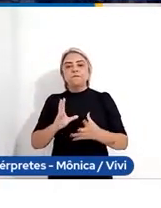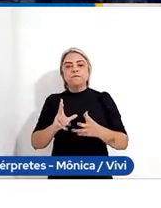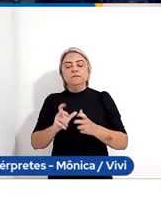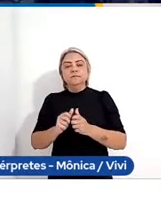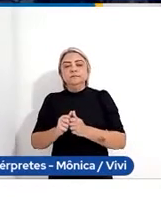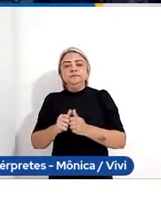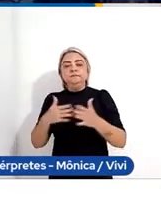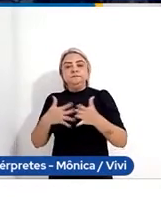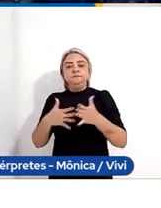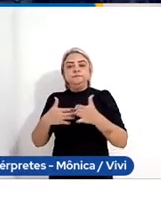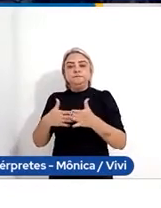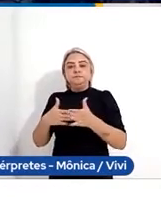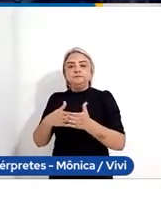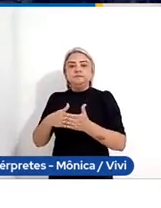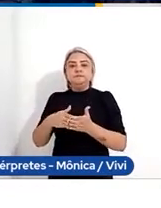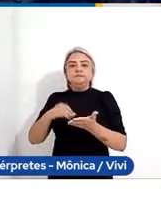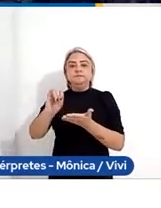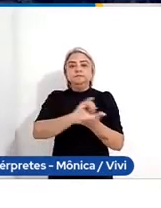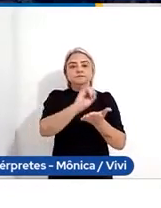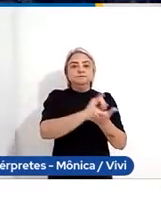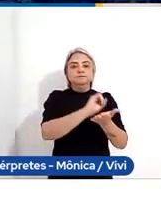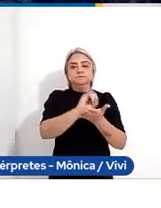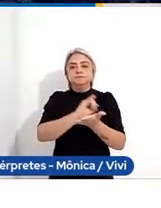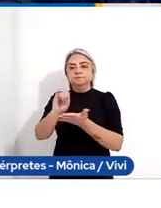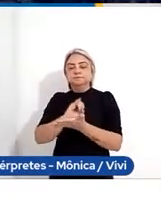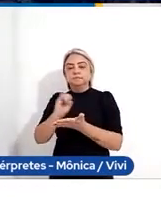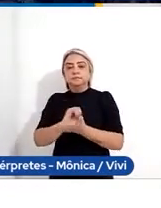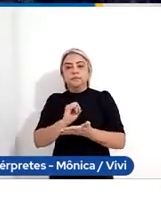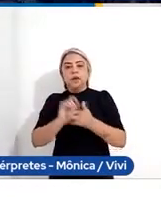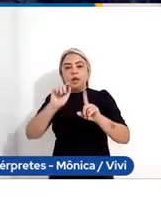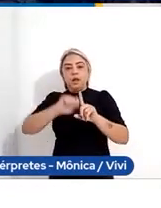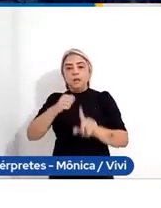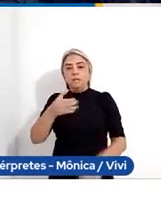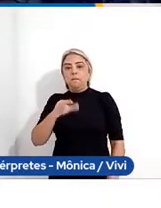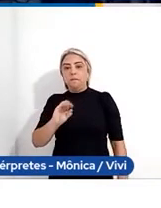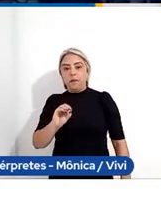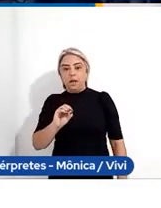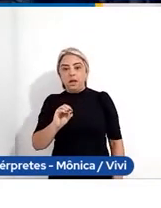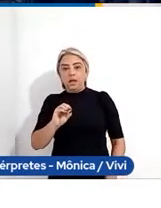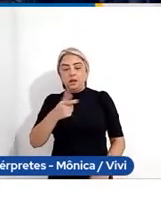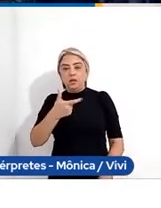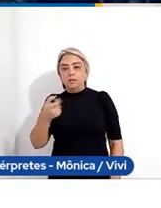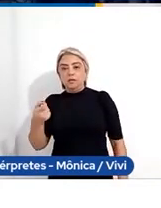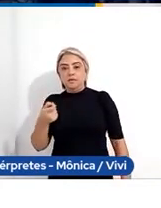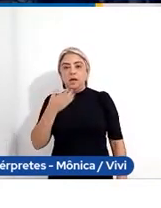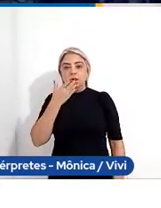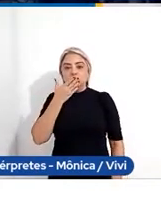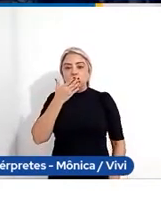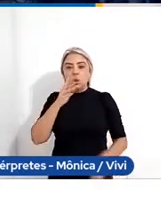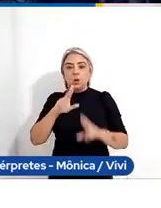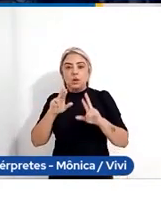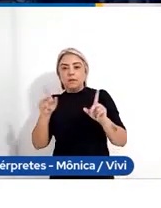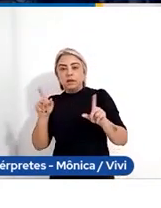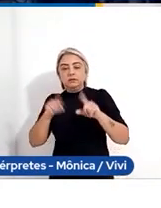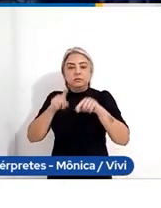restrições à exportação de suprimentos médicos postas em prática em março de 2020. As cores, elas variam apenas de